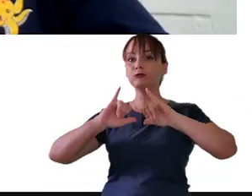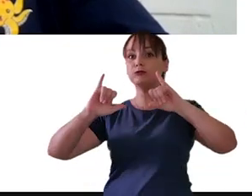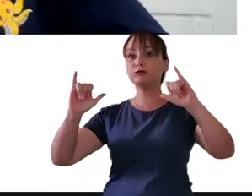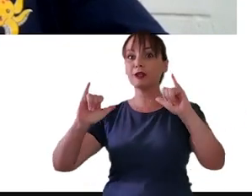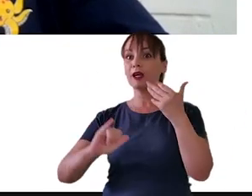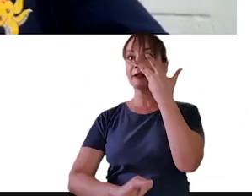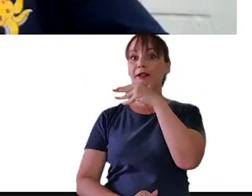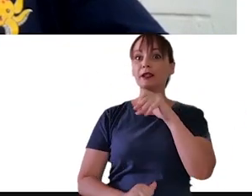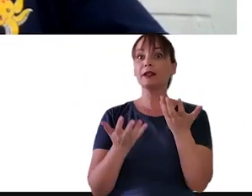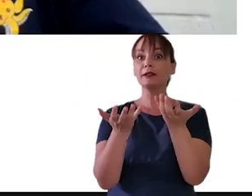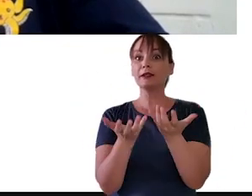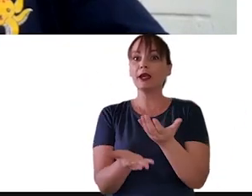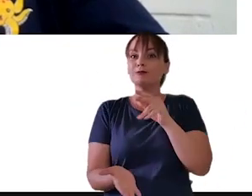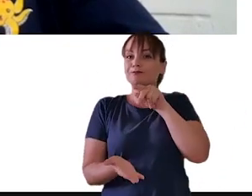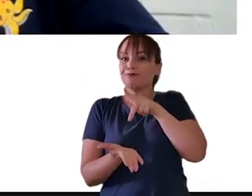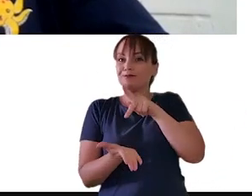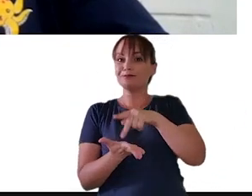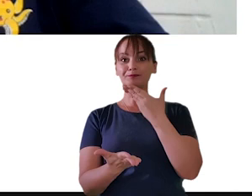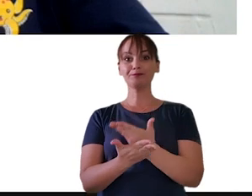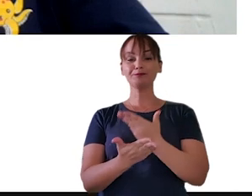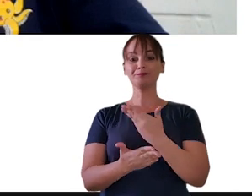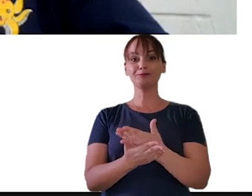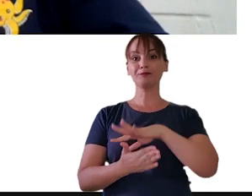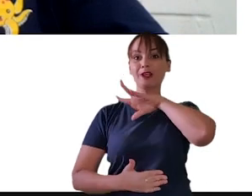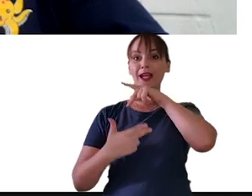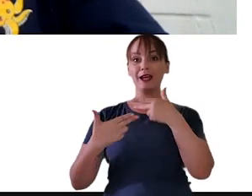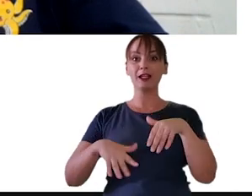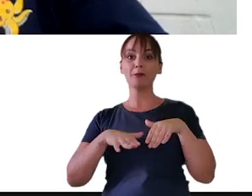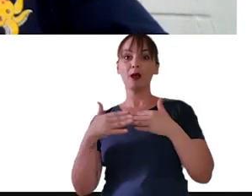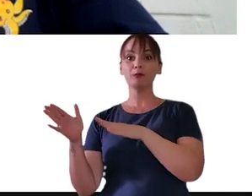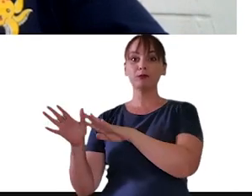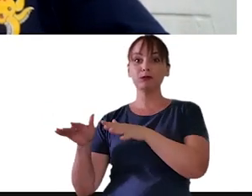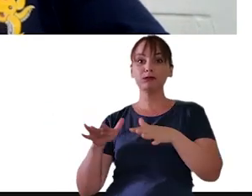fato, estudar animais marinhos. Como que faz?